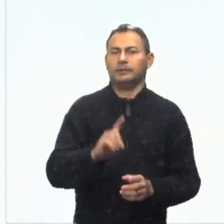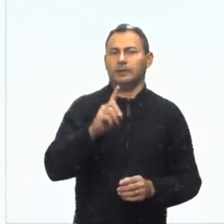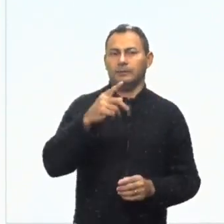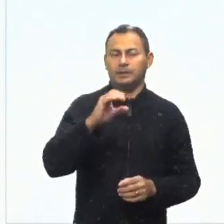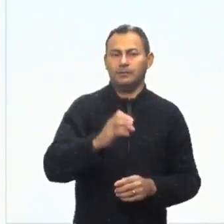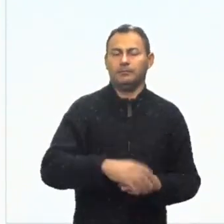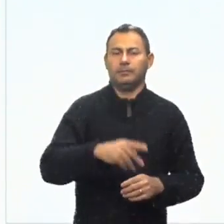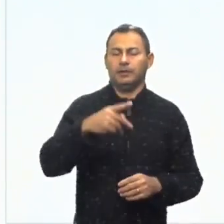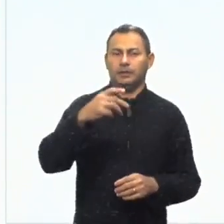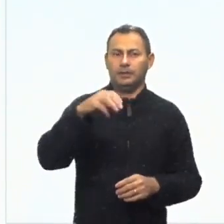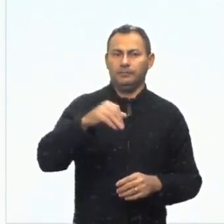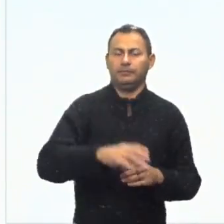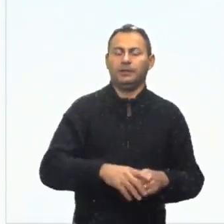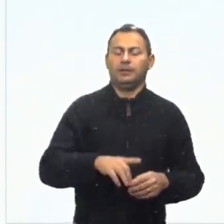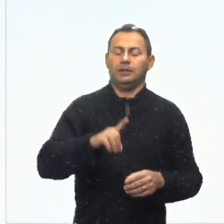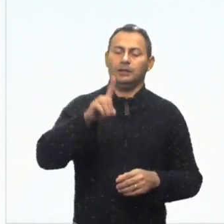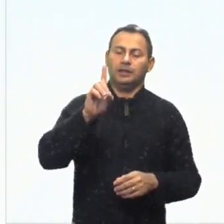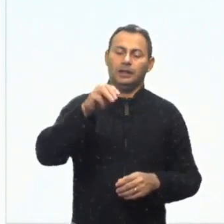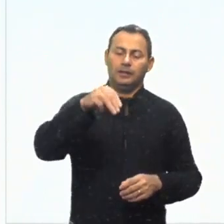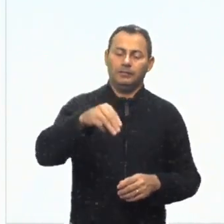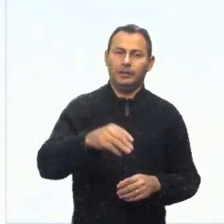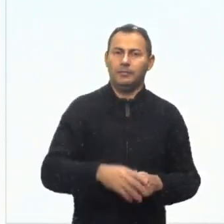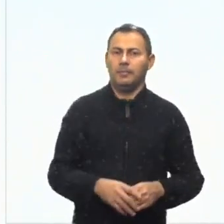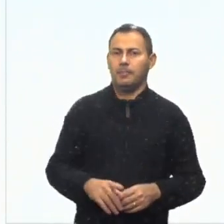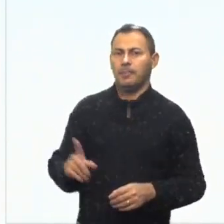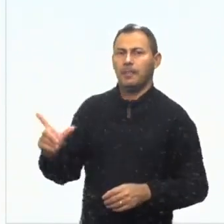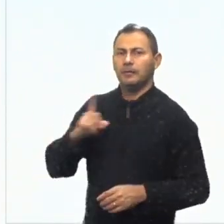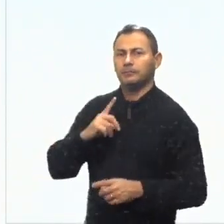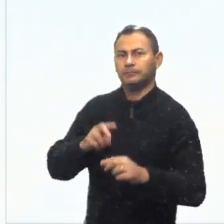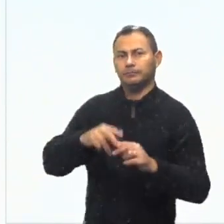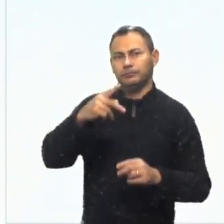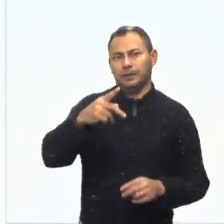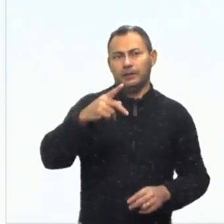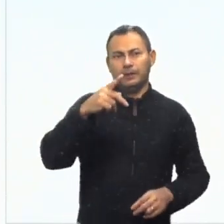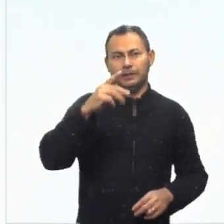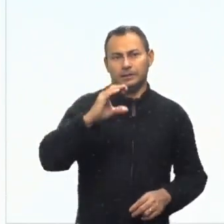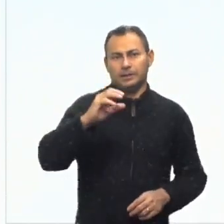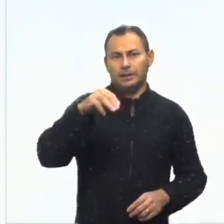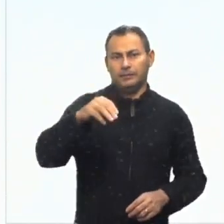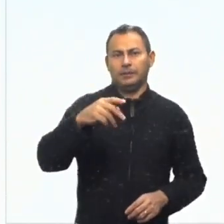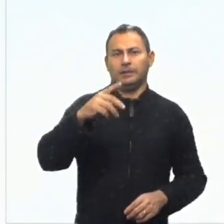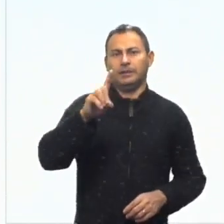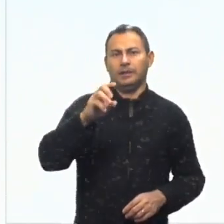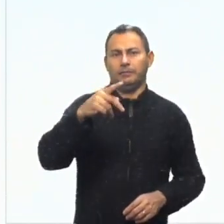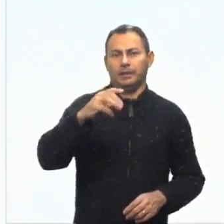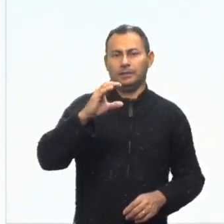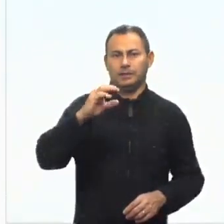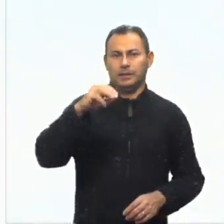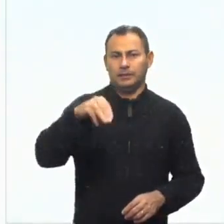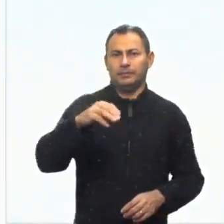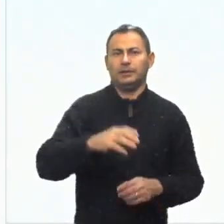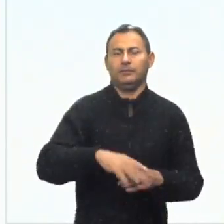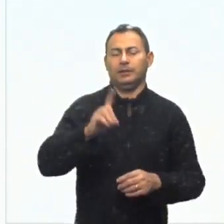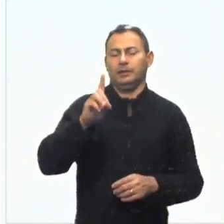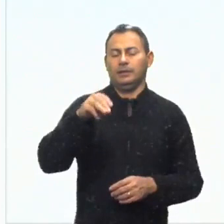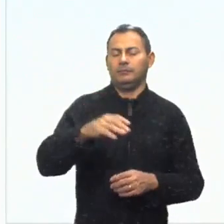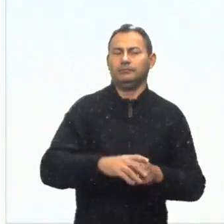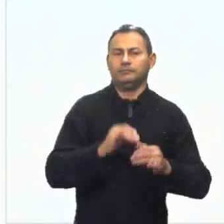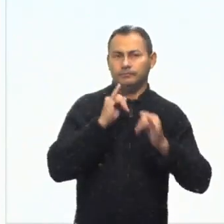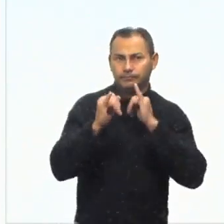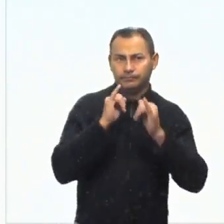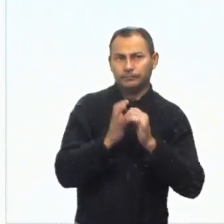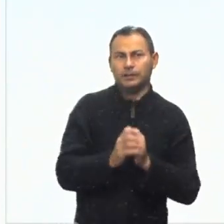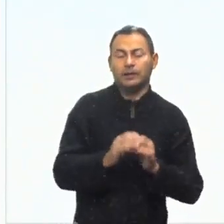DPCM e DM. Nesse caso, você não vai precisar fazer nenhuma digitalização, porque já está tudo digital. No caso da